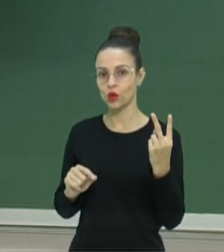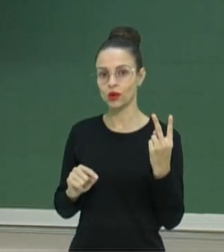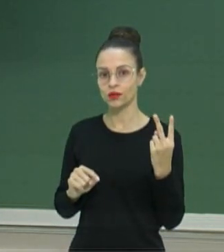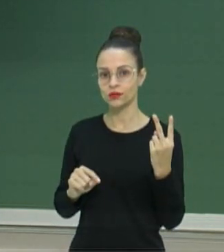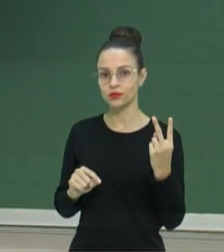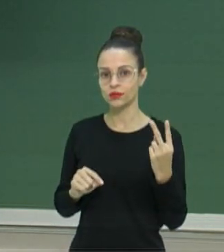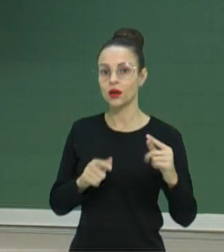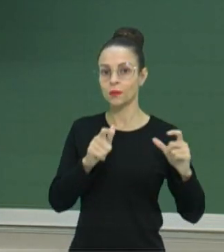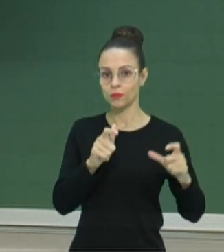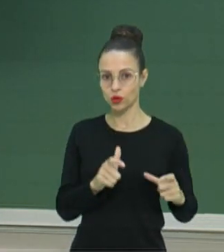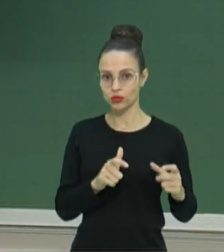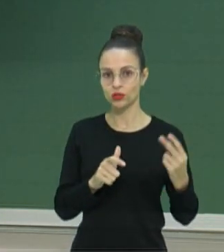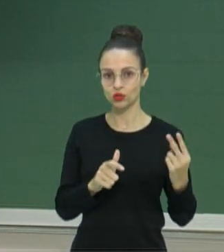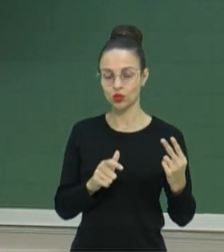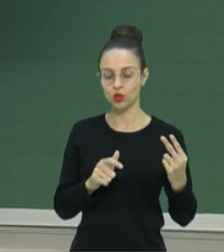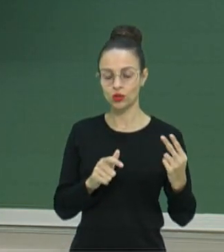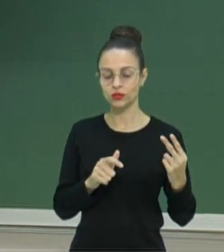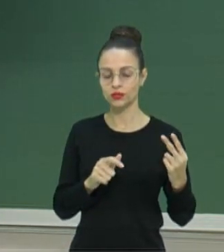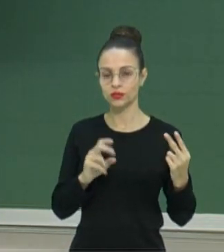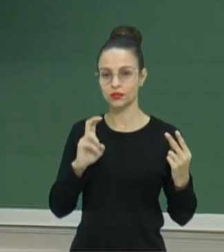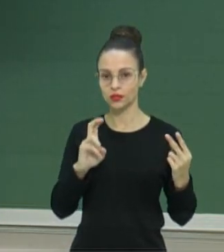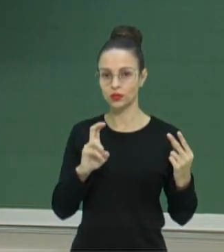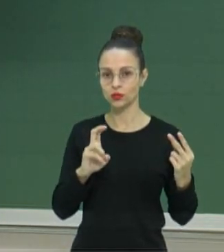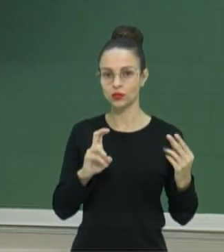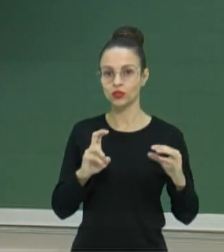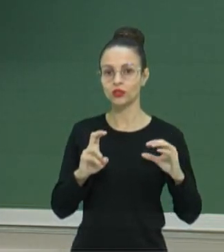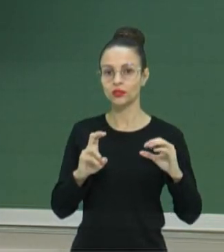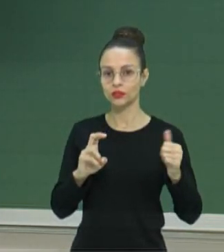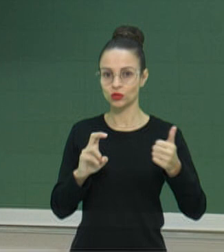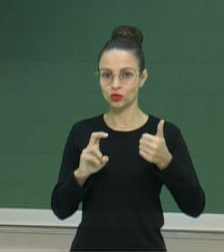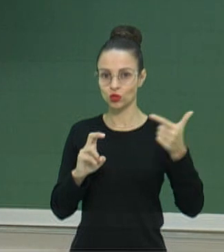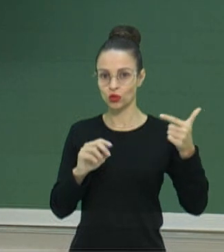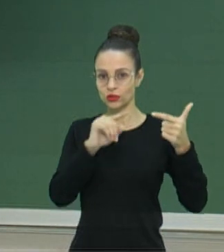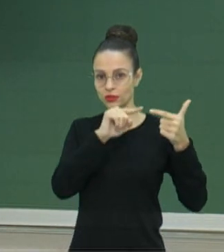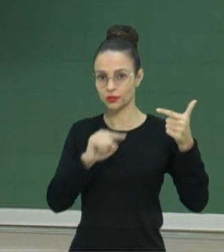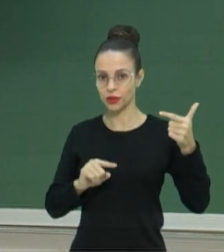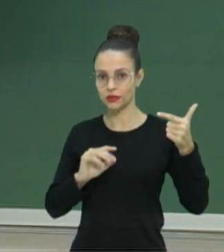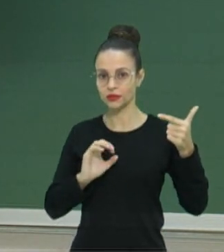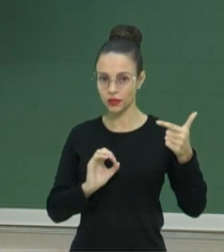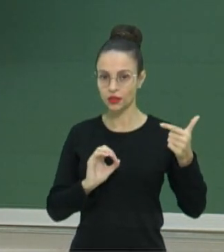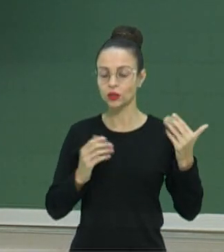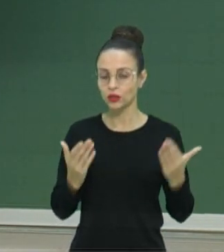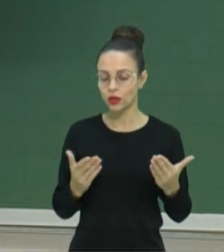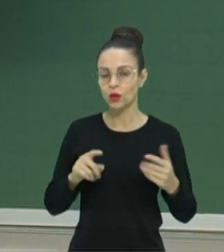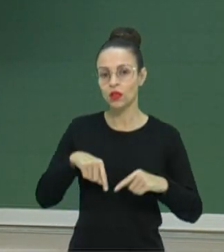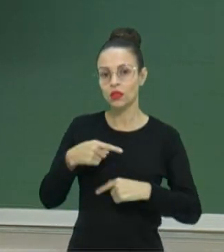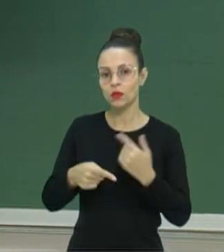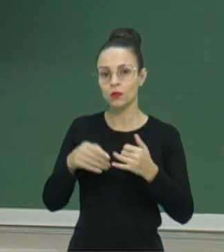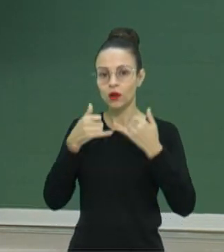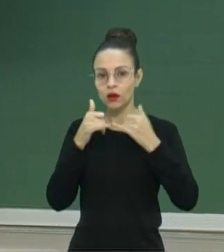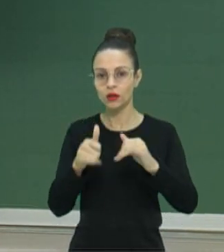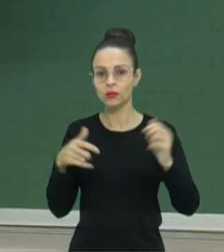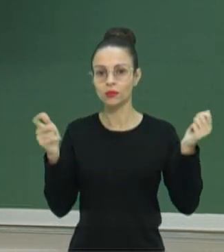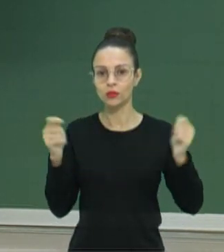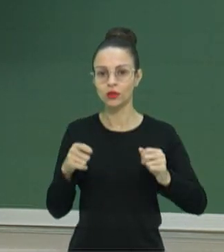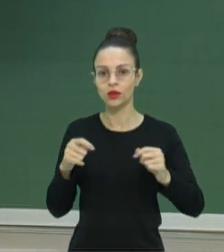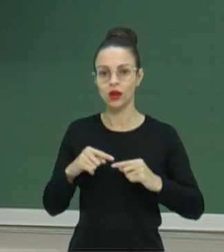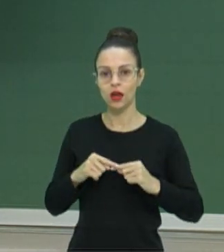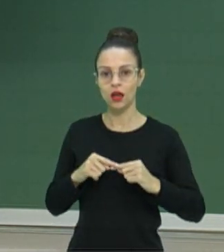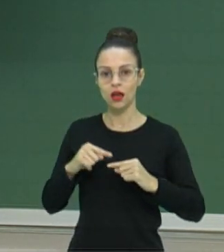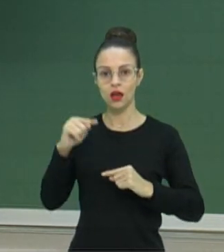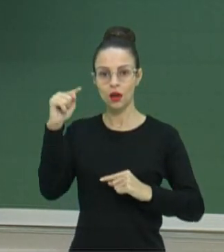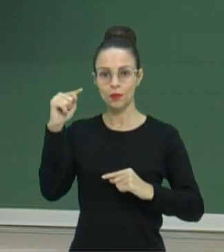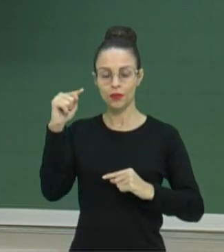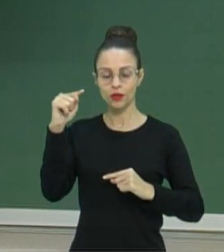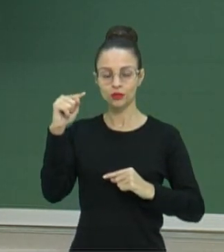na posição 2 para posição 5, de 12 para 0, certo? Aí depois essa energia potencial ela